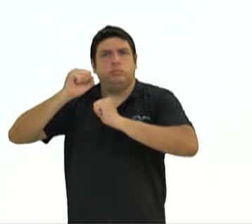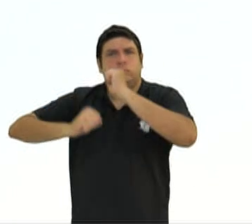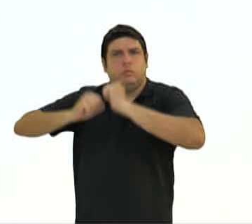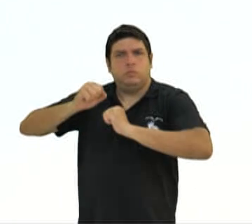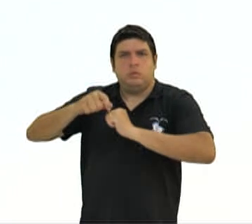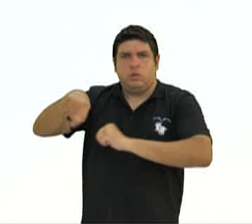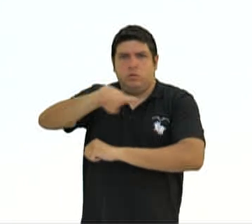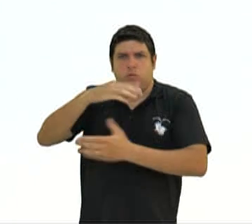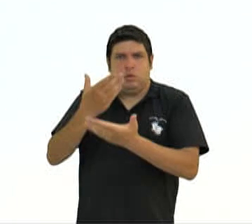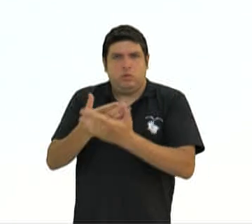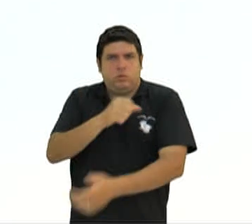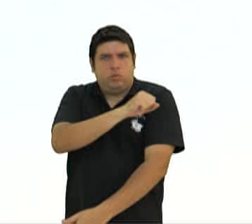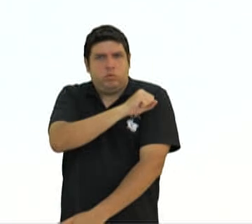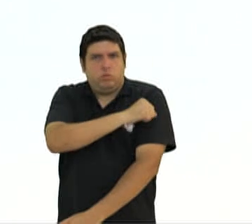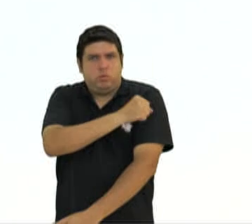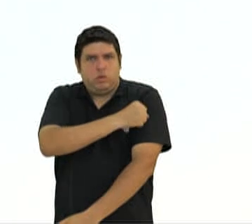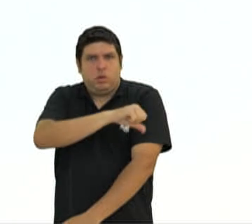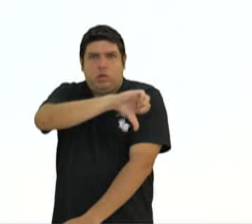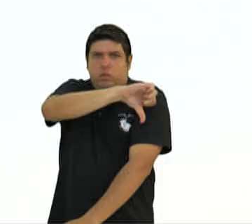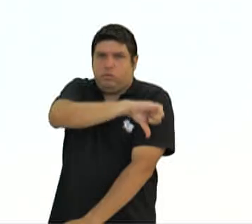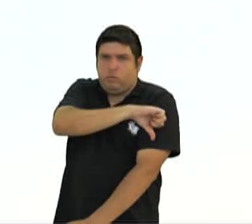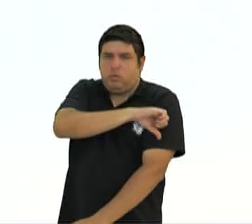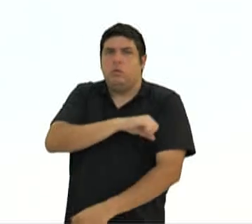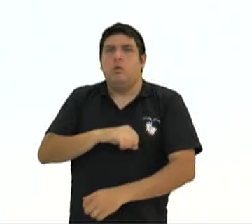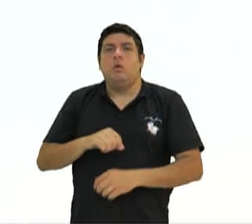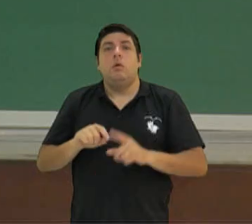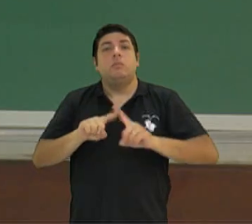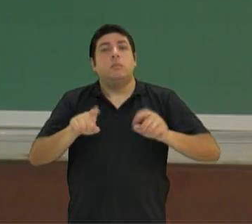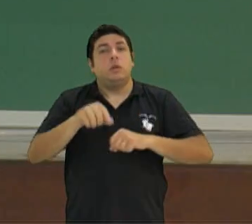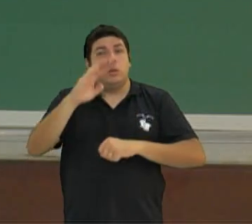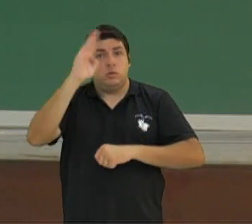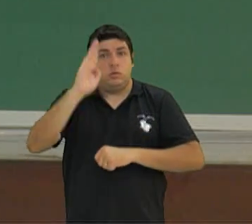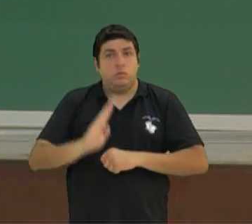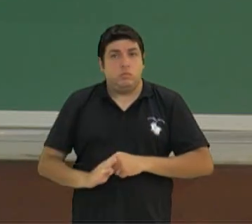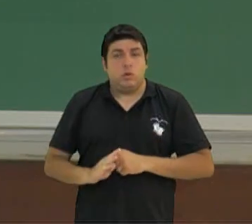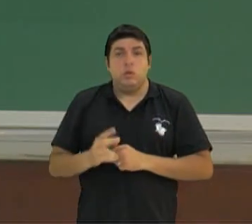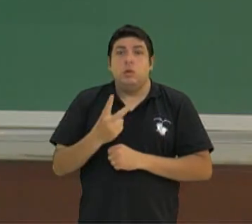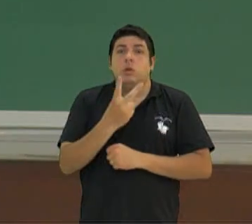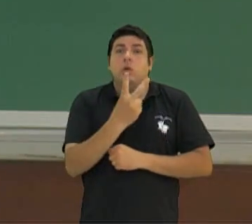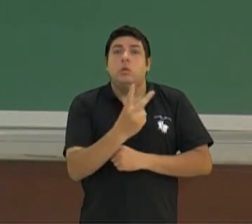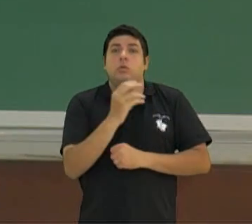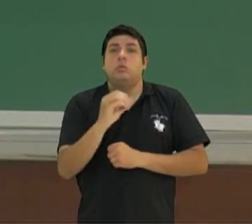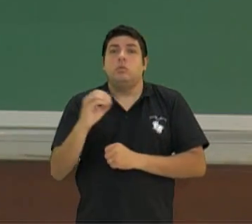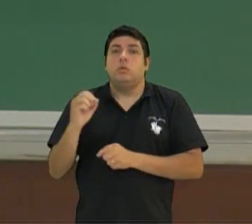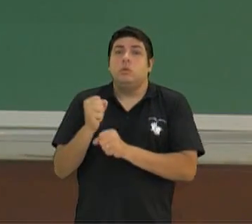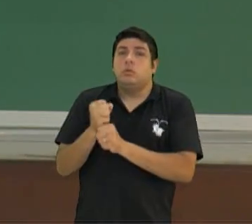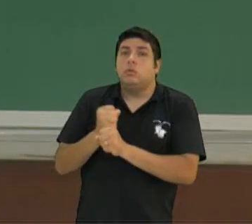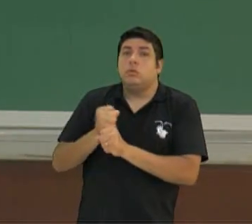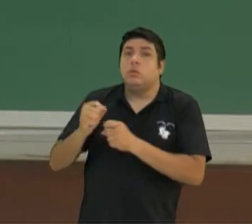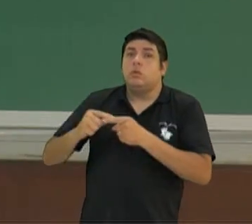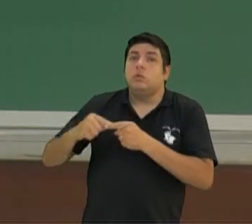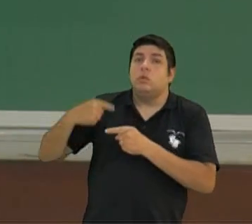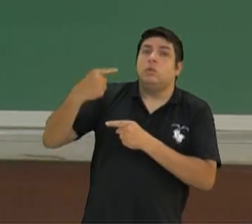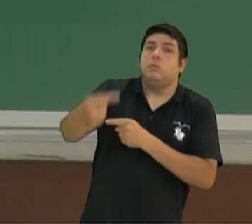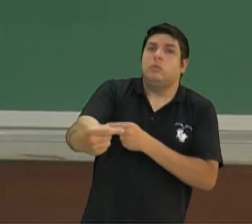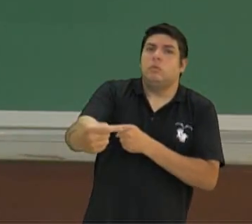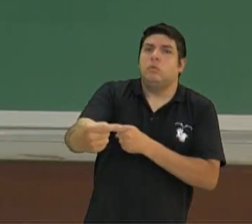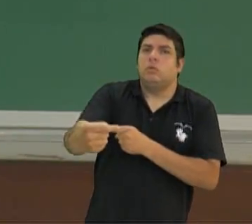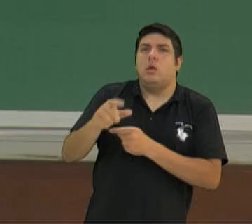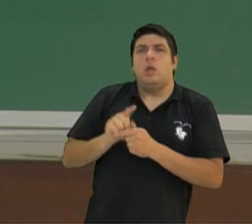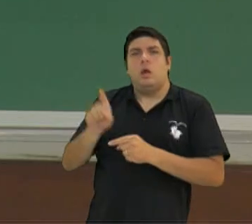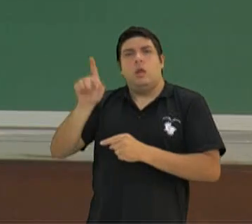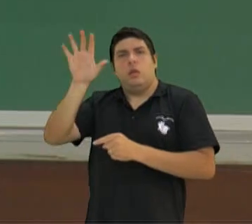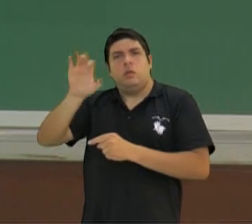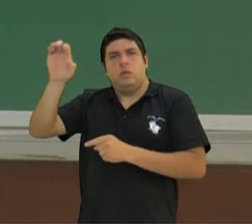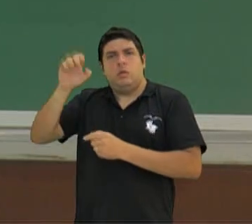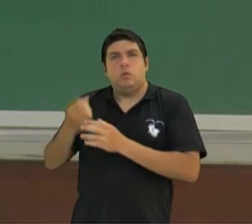ano, mas está ligado a isso, é que aconteceu no Brasil. Só 200 anos depois que os países da Europa se industrializaram,